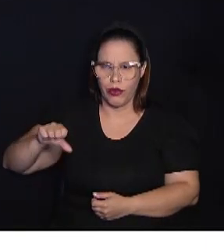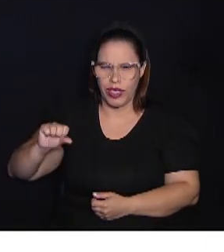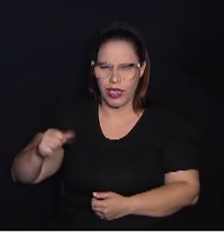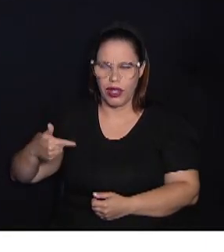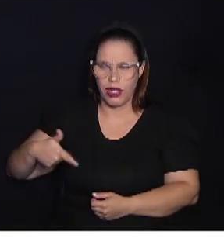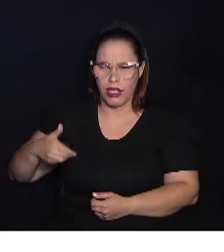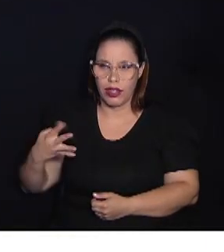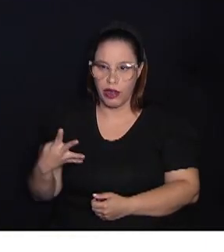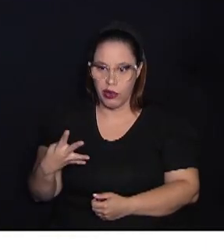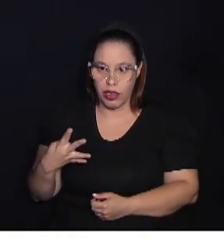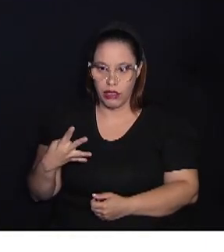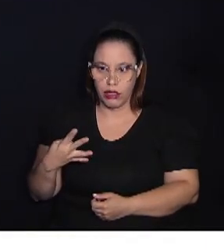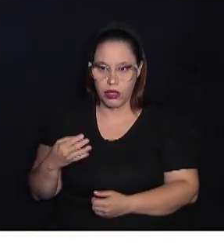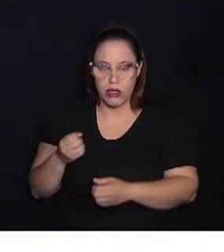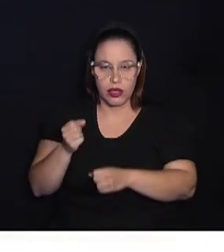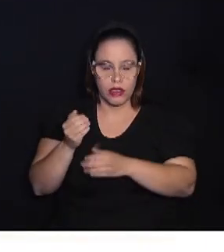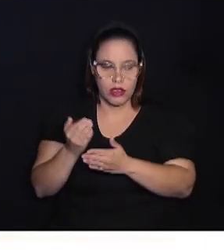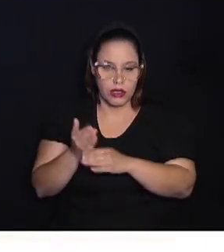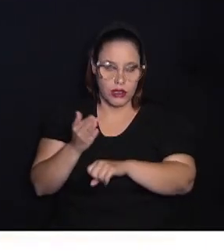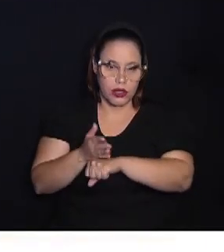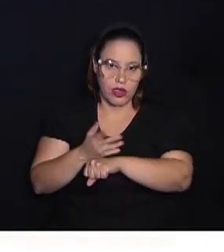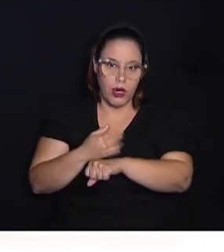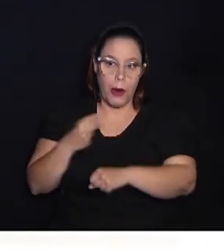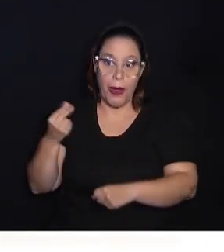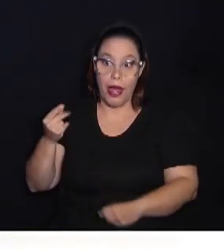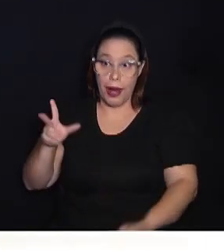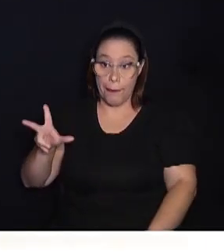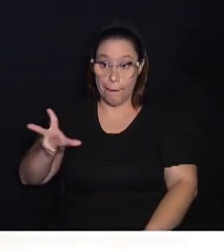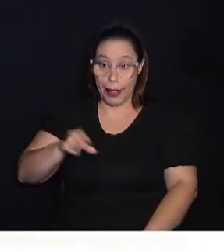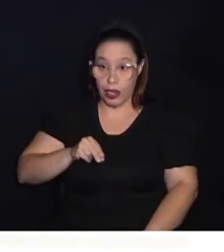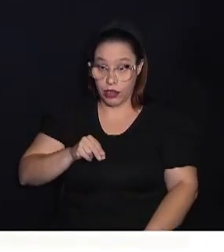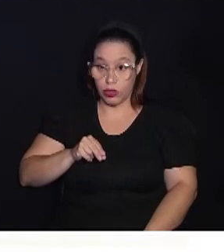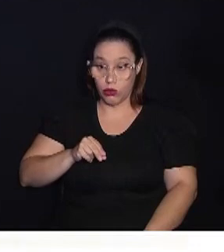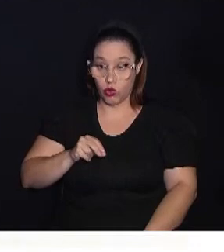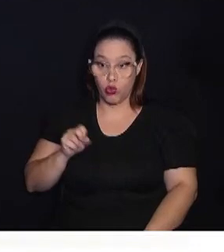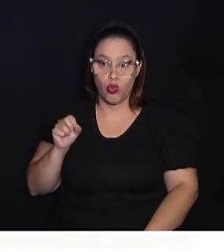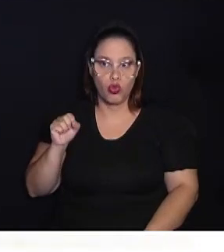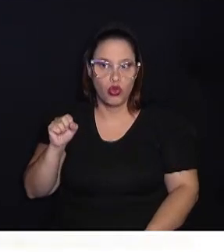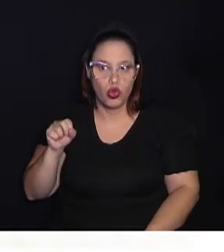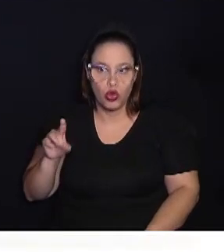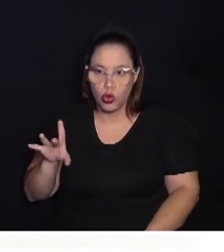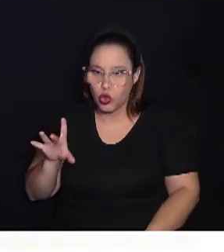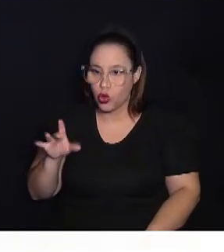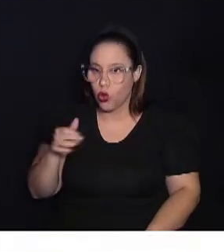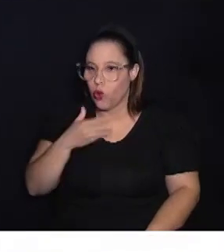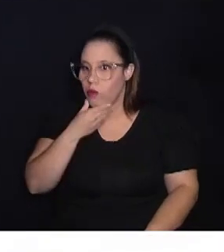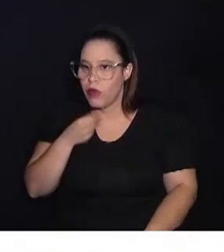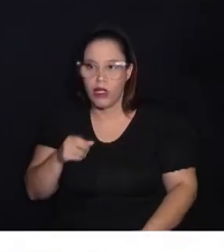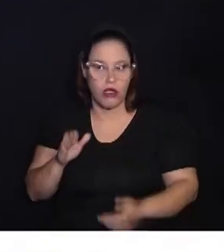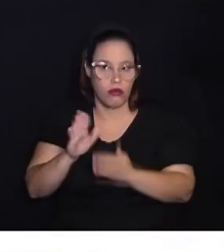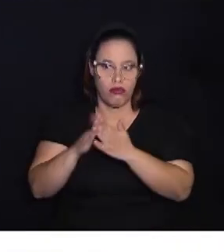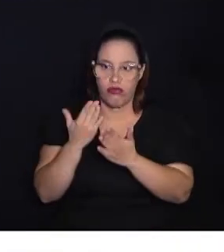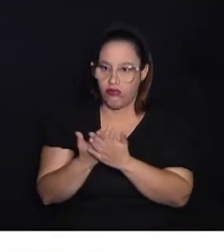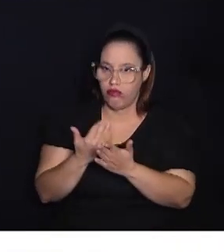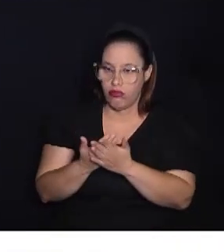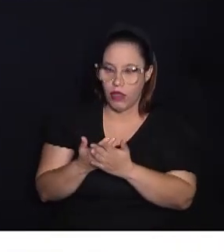Naquela época, era uma escola particular, onde só meninos podiam estudar. Em